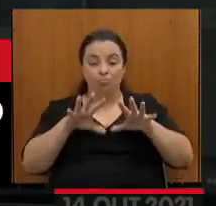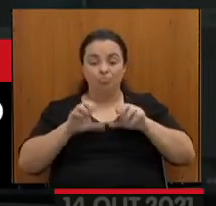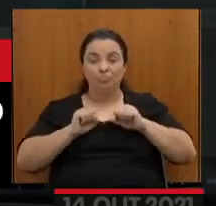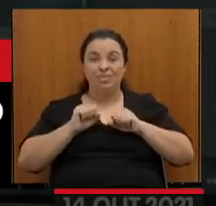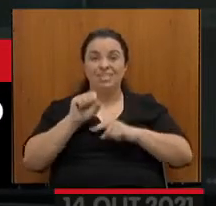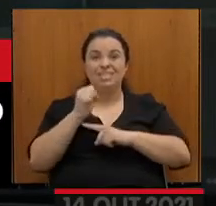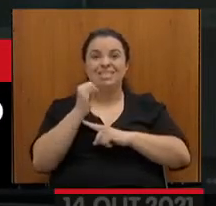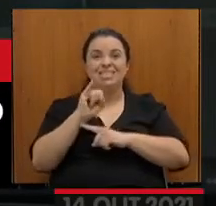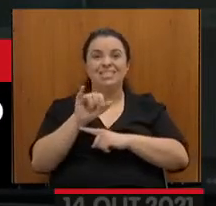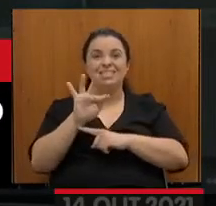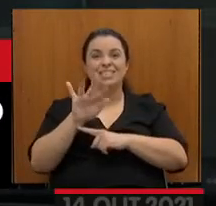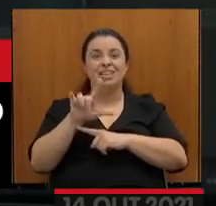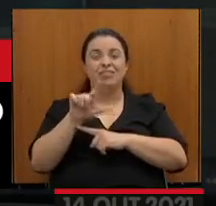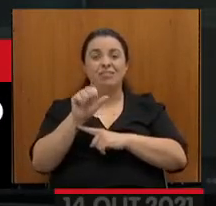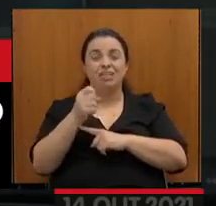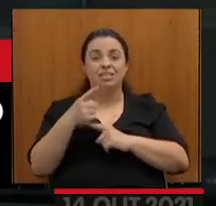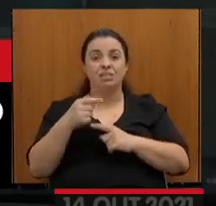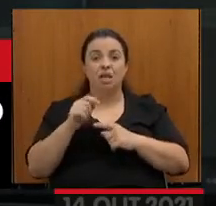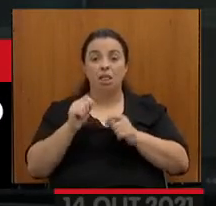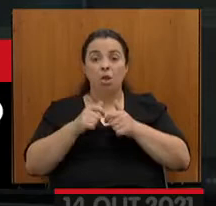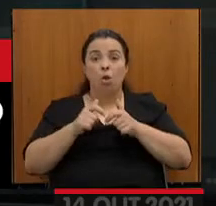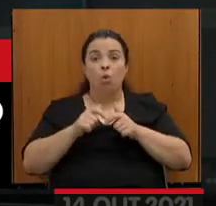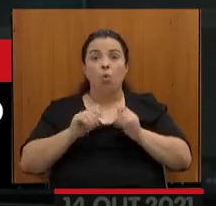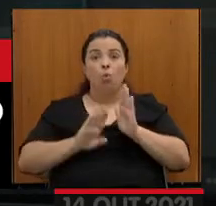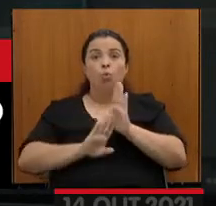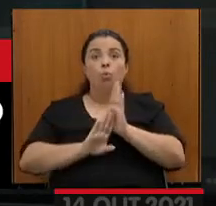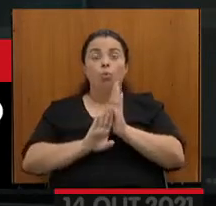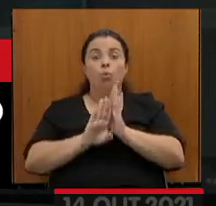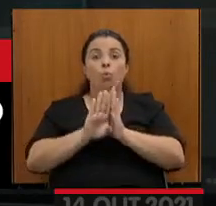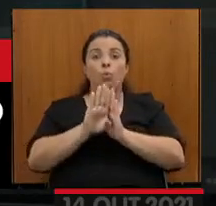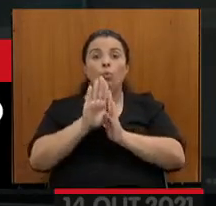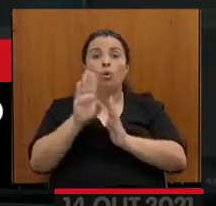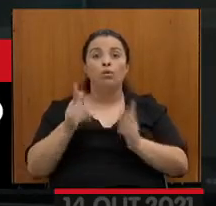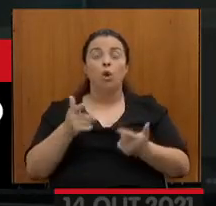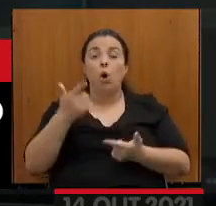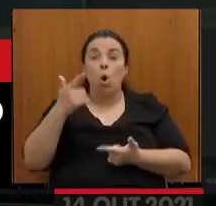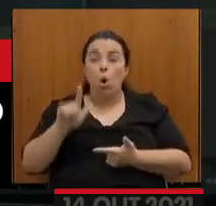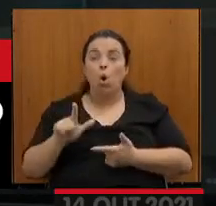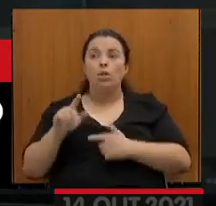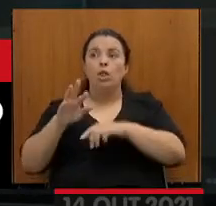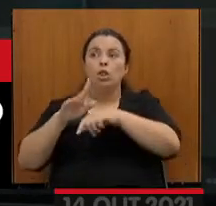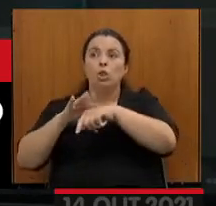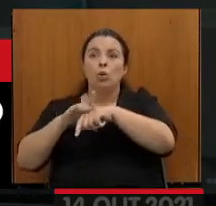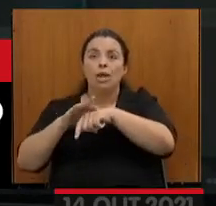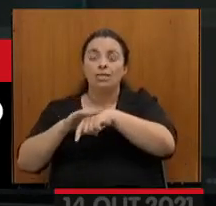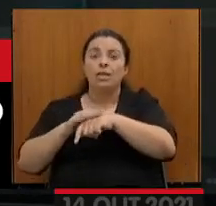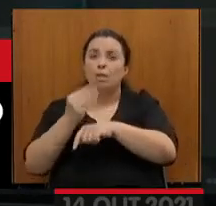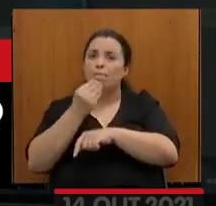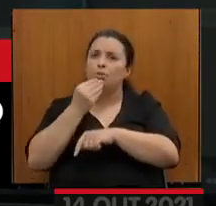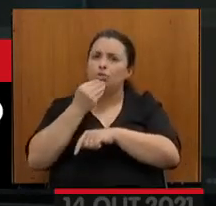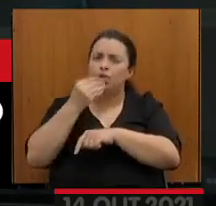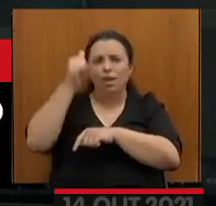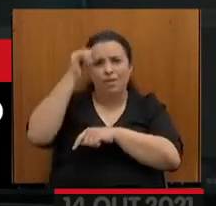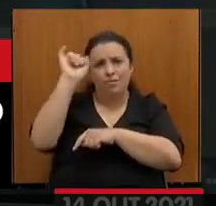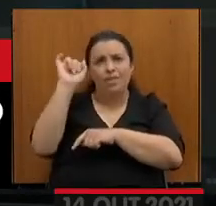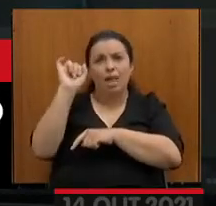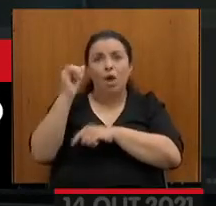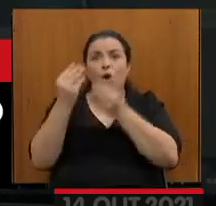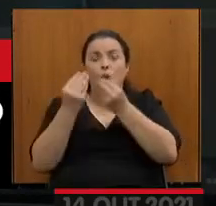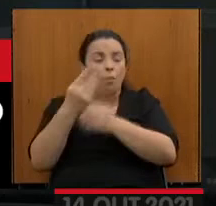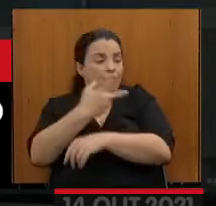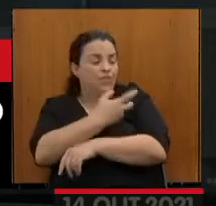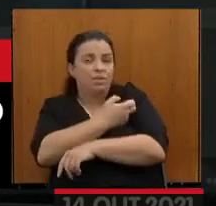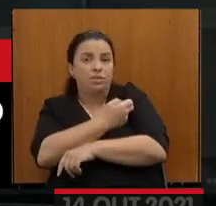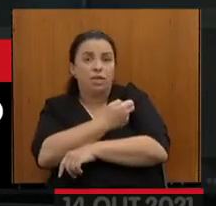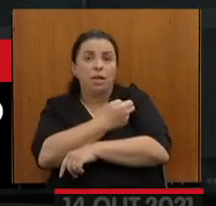evitáveis por vacinação estão crescendo. A desnutrição está crescendo. A insegurança